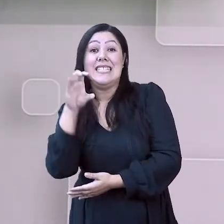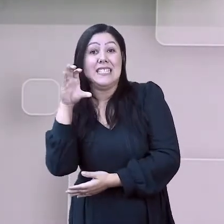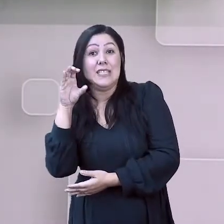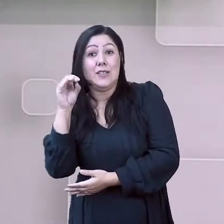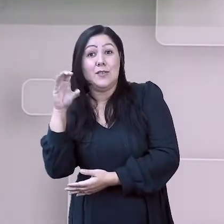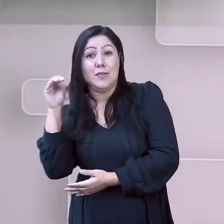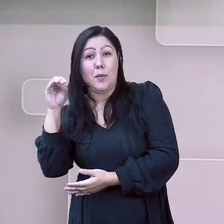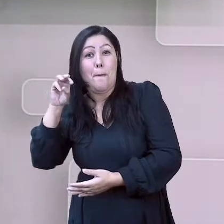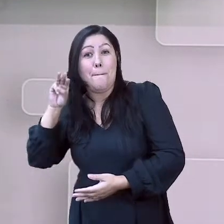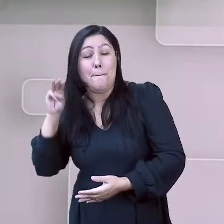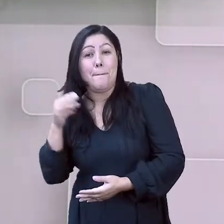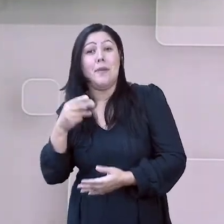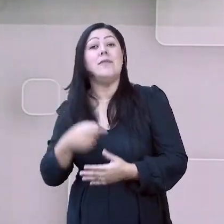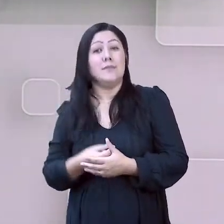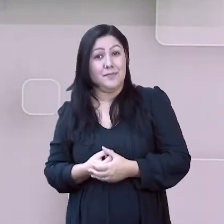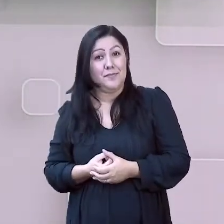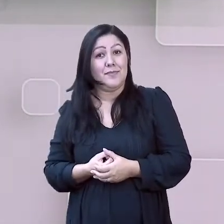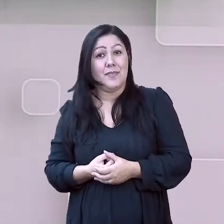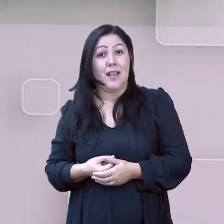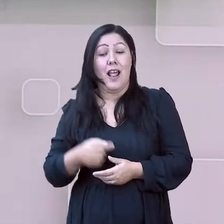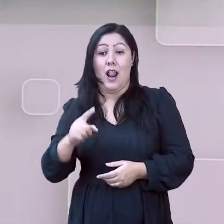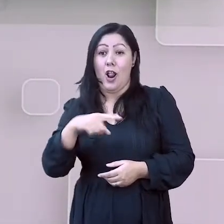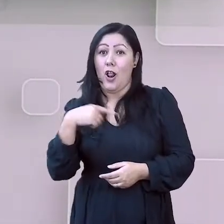2021 depois de Cristo.